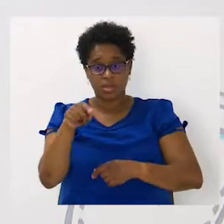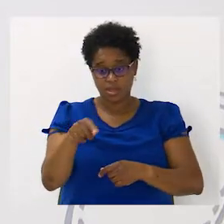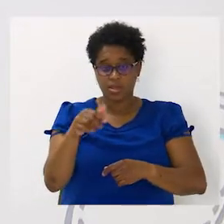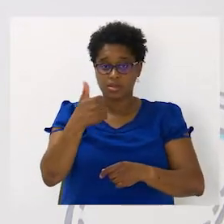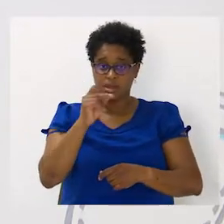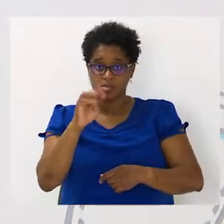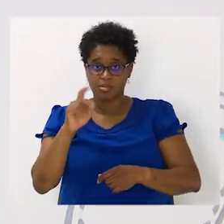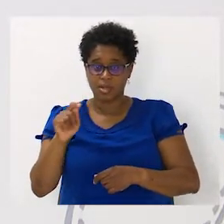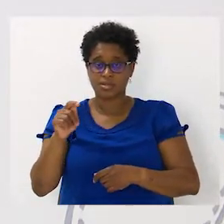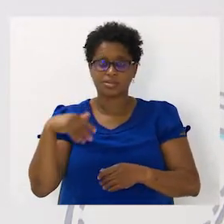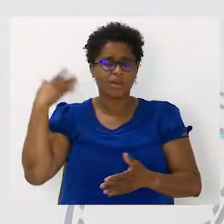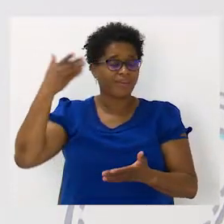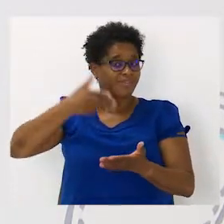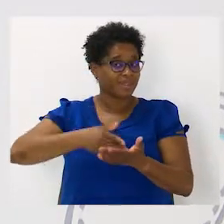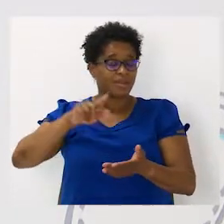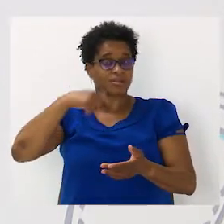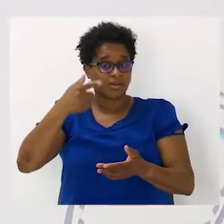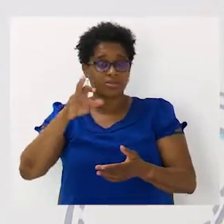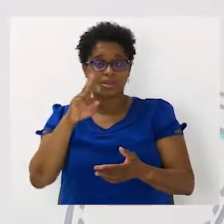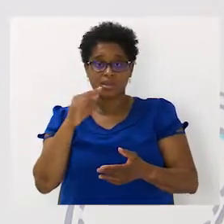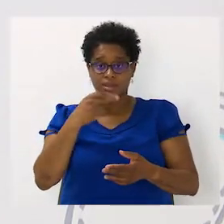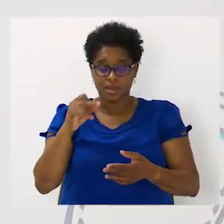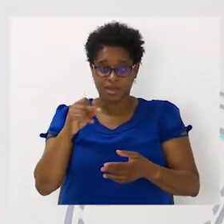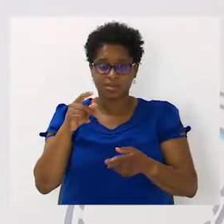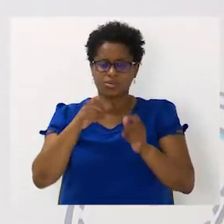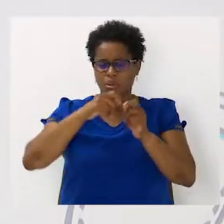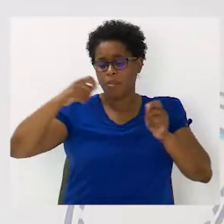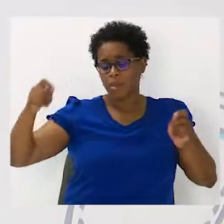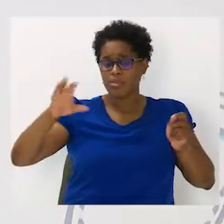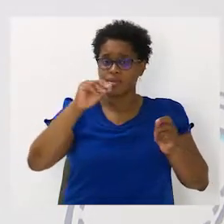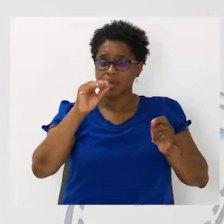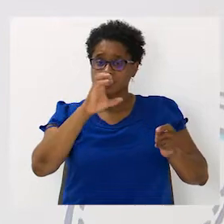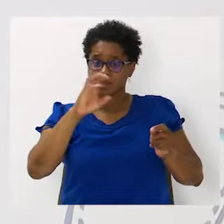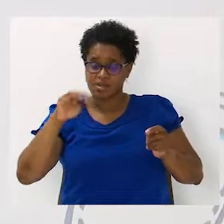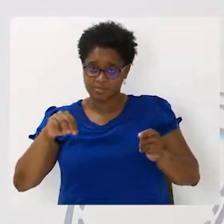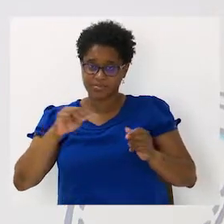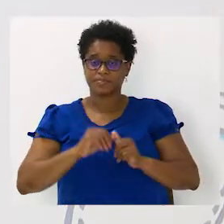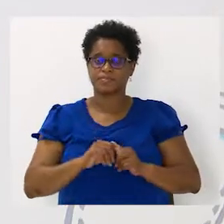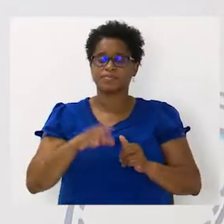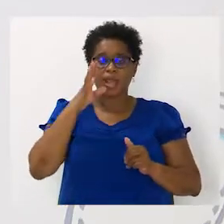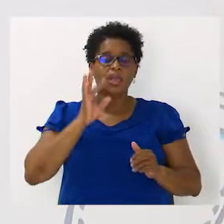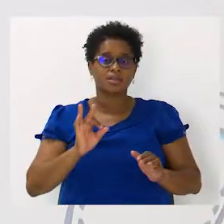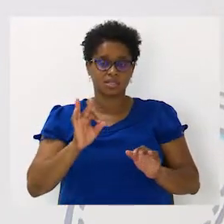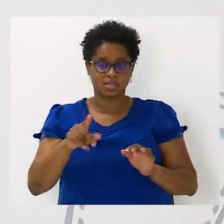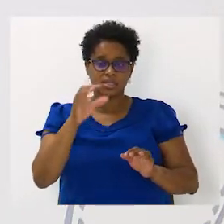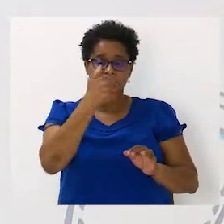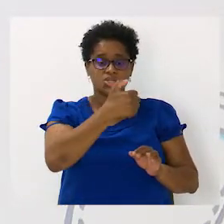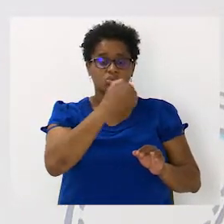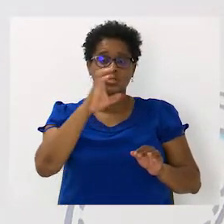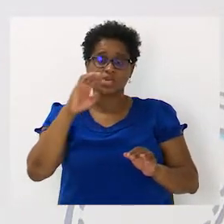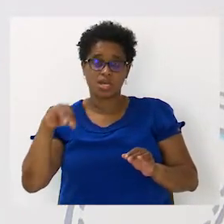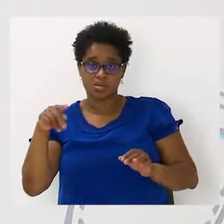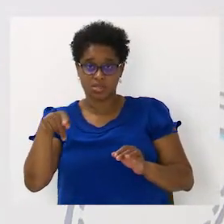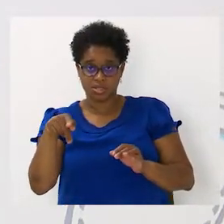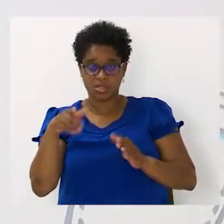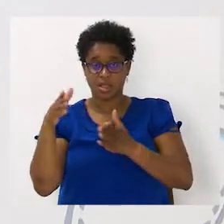Daqui da base até a outra reta paralela mede 10 centímetros, se assim quiser, 5 centímetros para esse